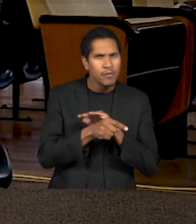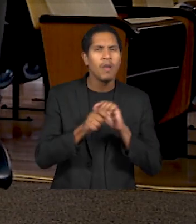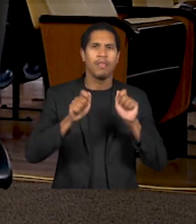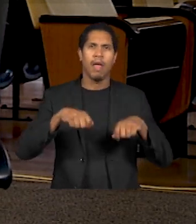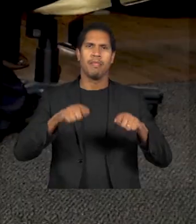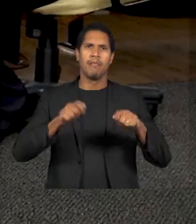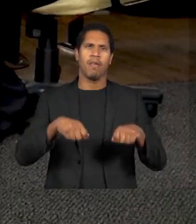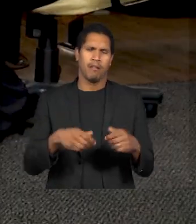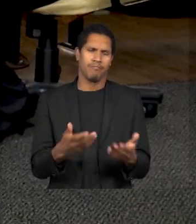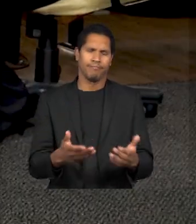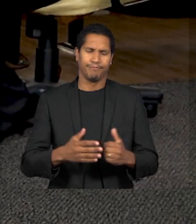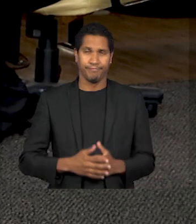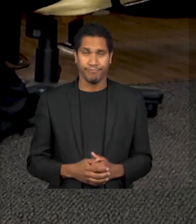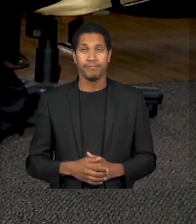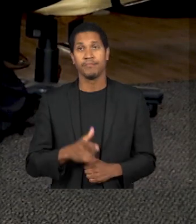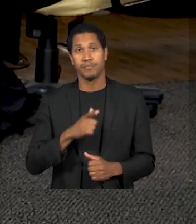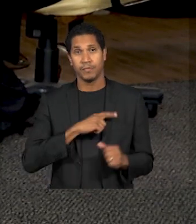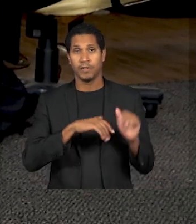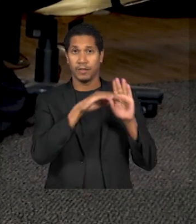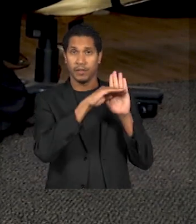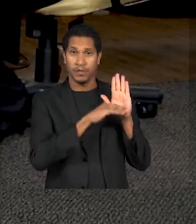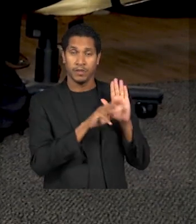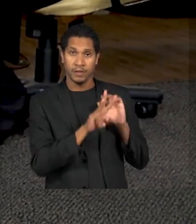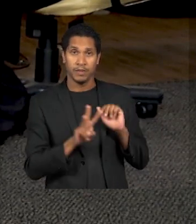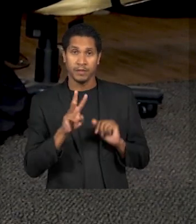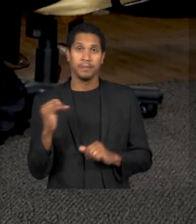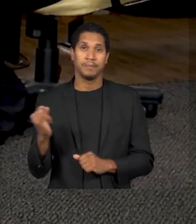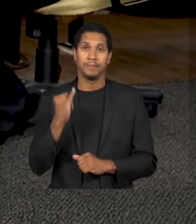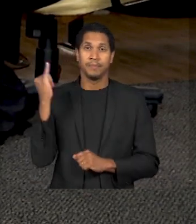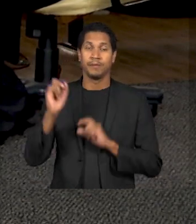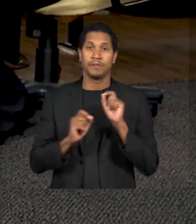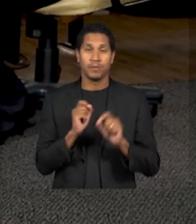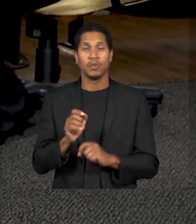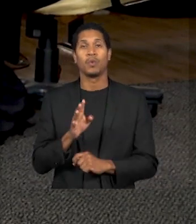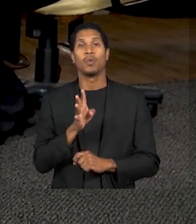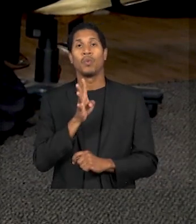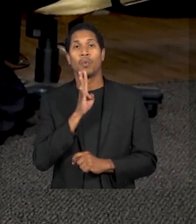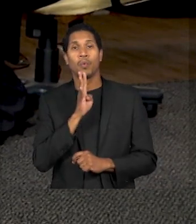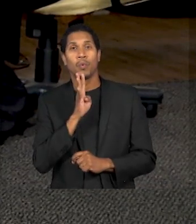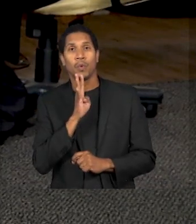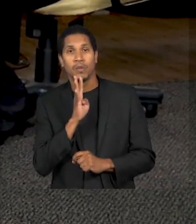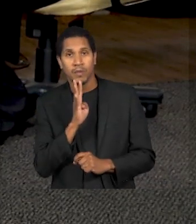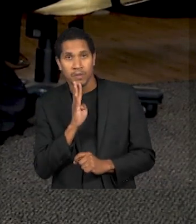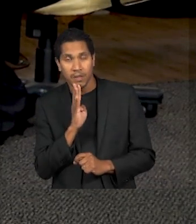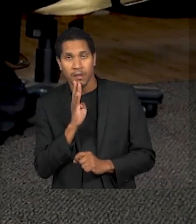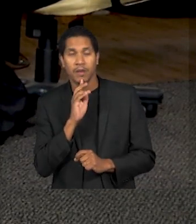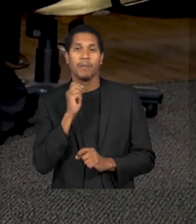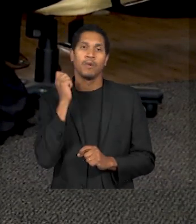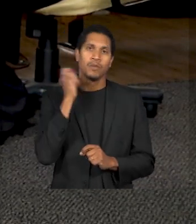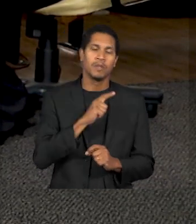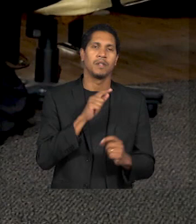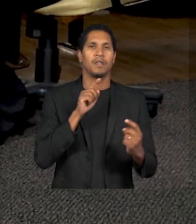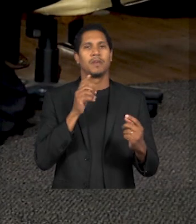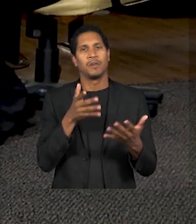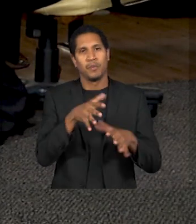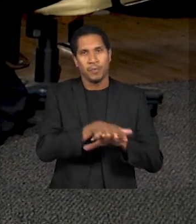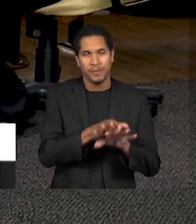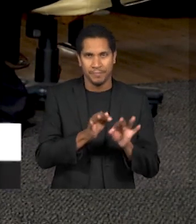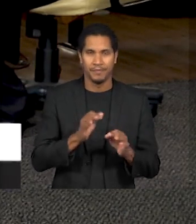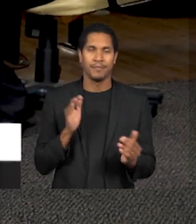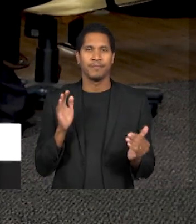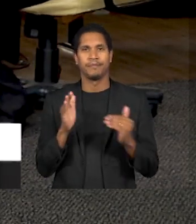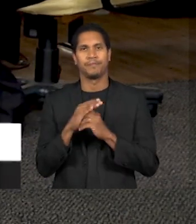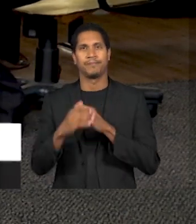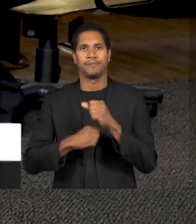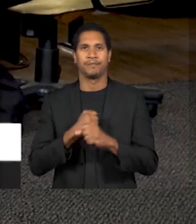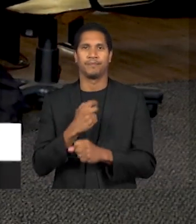para fazer. Então, tem uma cartilha no nosso site que é muito importante, que é conhecer para incluir. Até